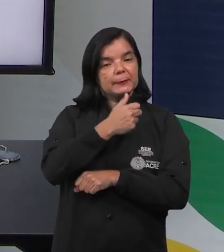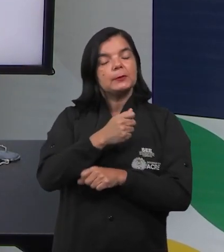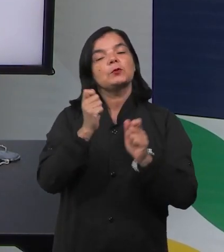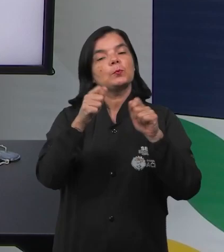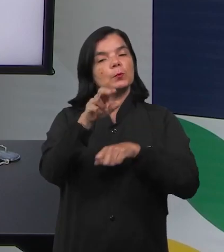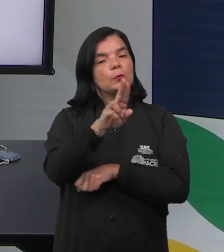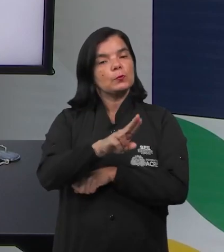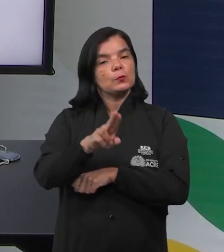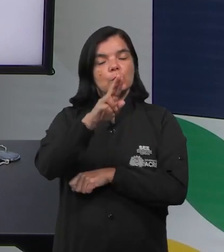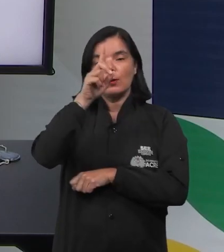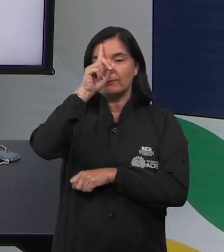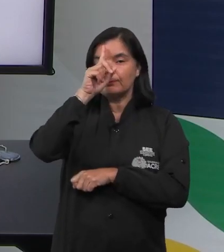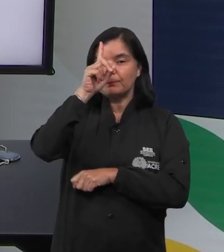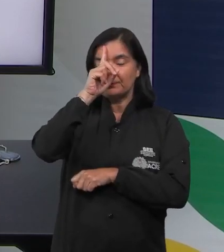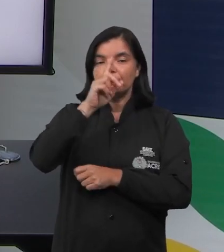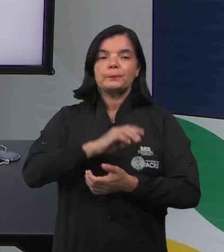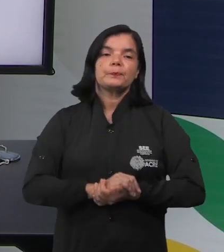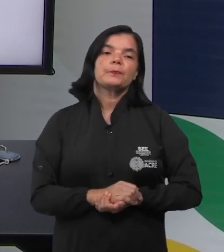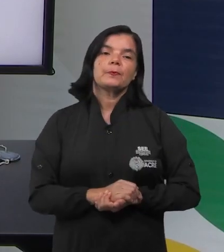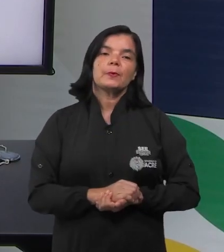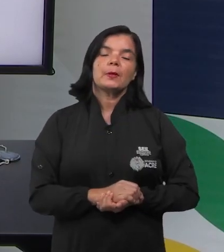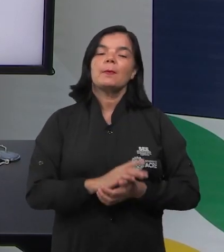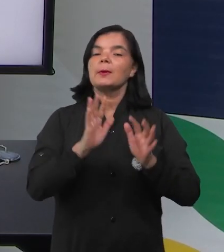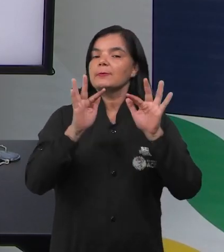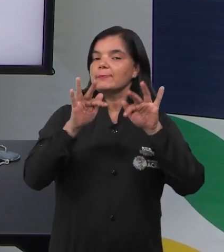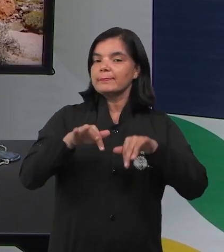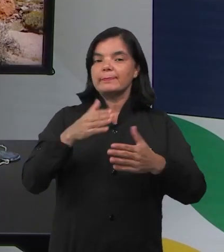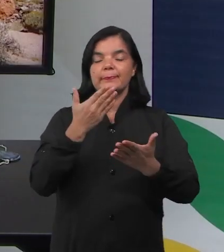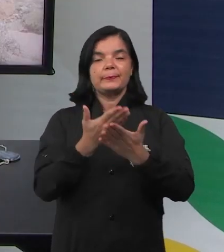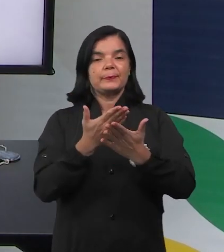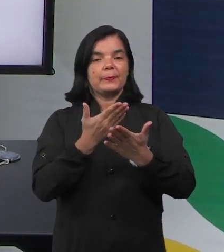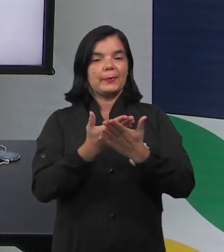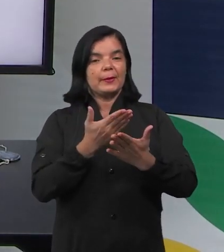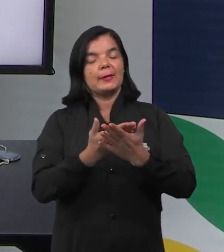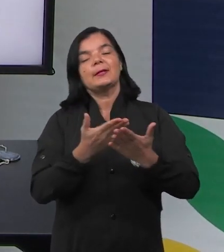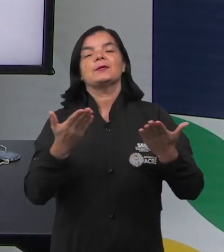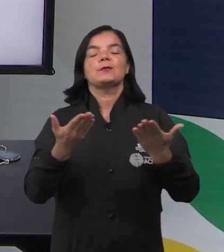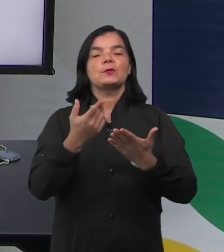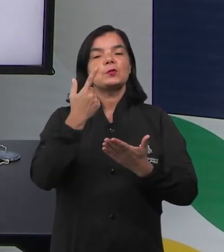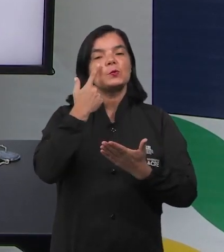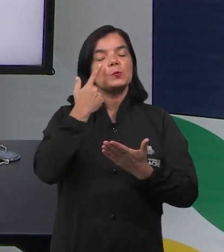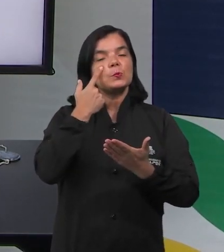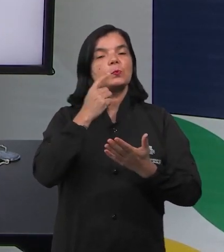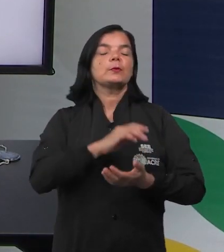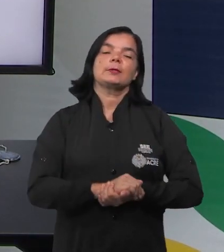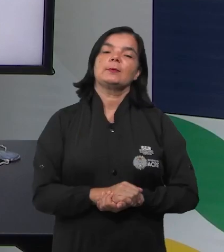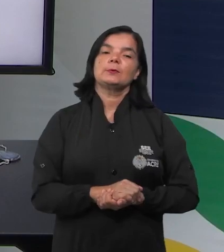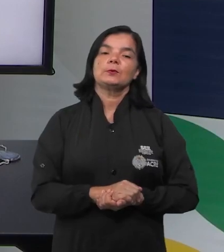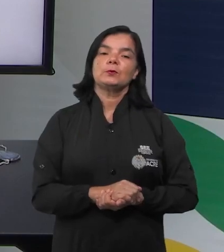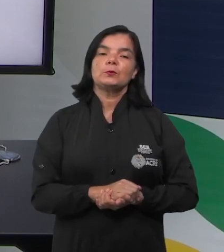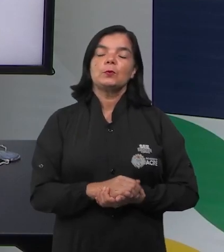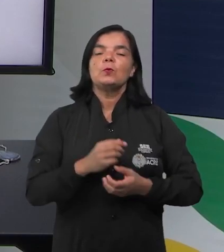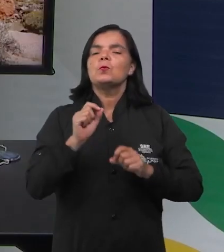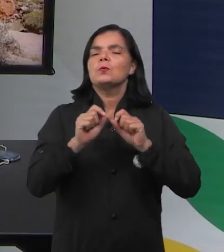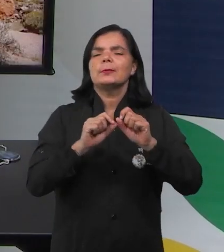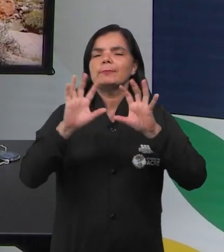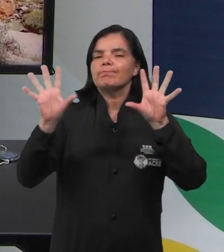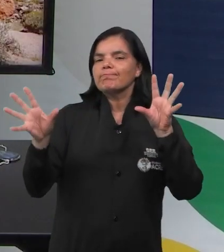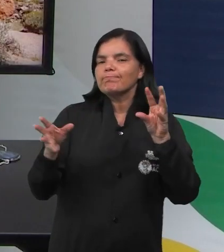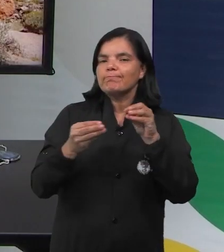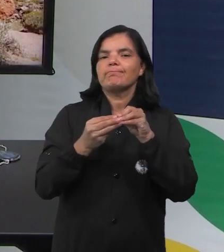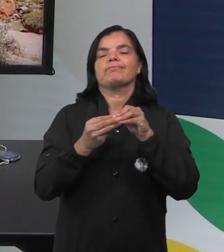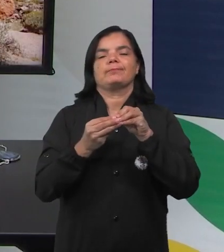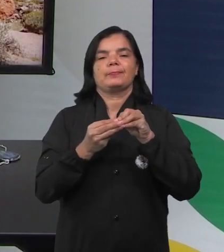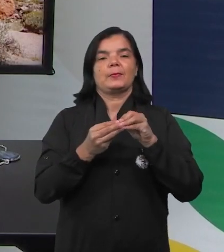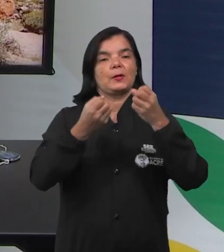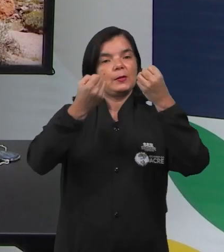pode usar no nosso dia a dia, tá? E para nós fecharmos a nossa aula de hoje, vamos ver o que nós conversamos hoje. Olha só,